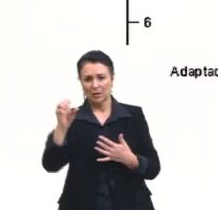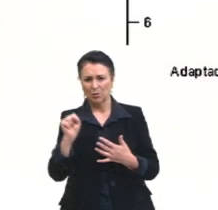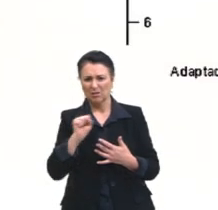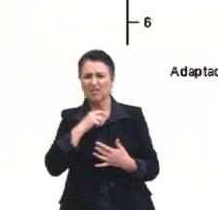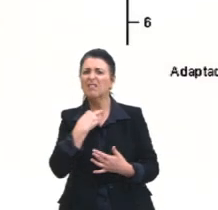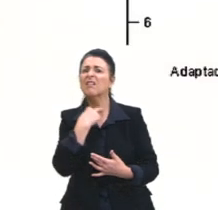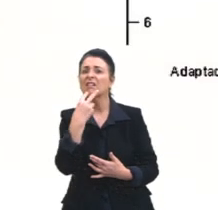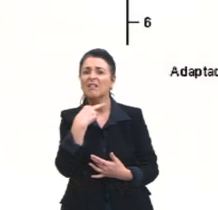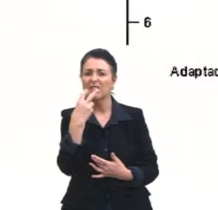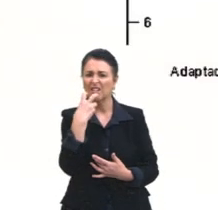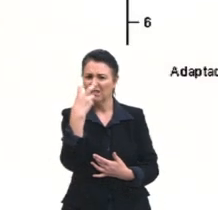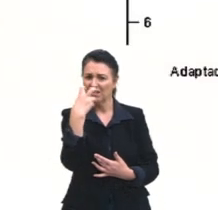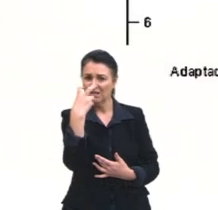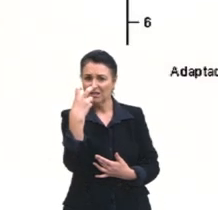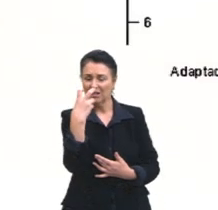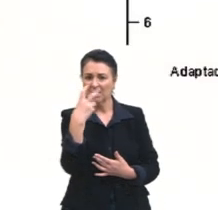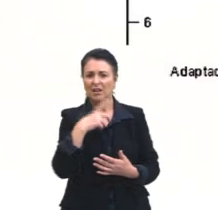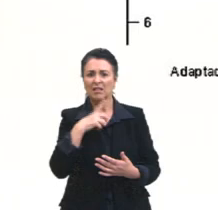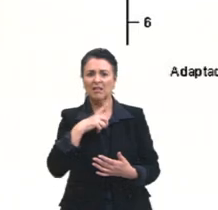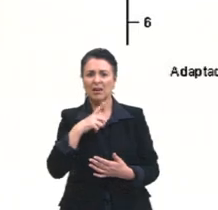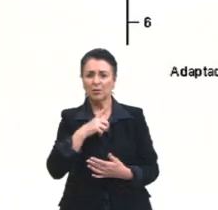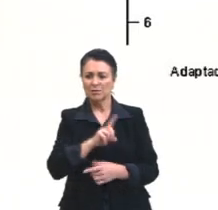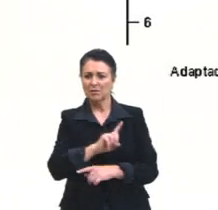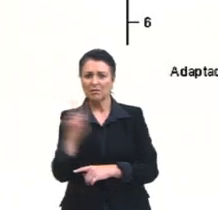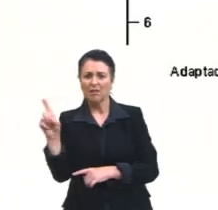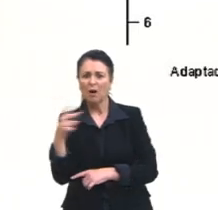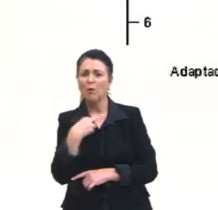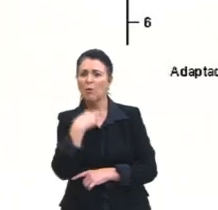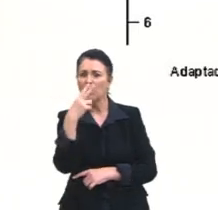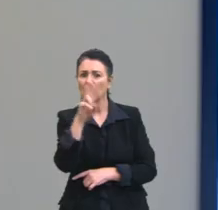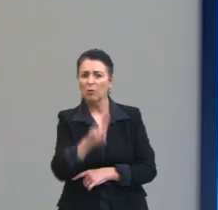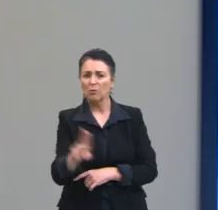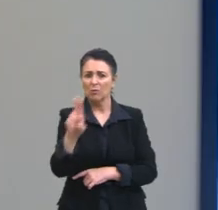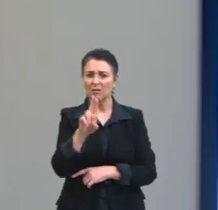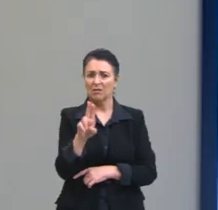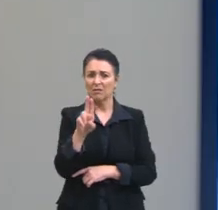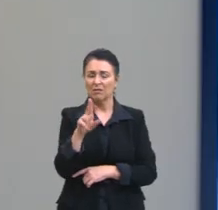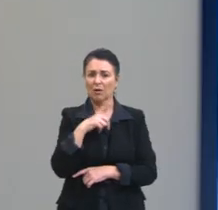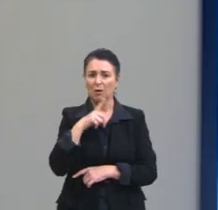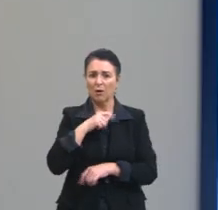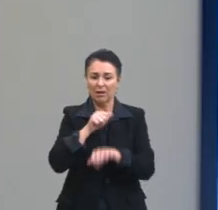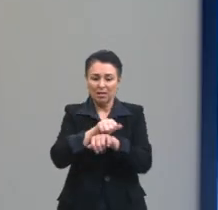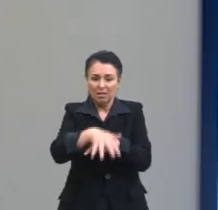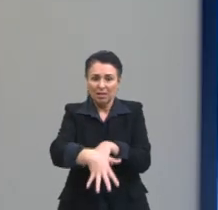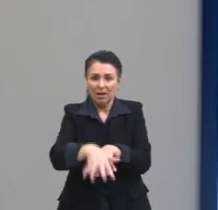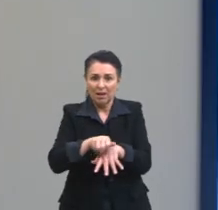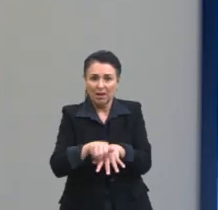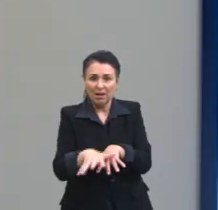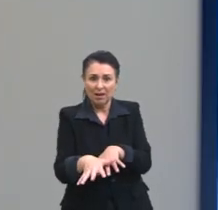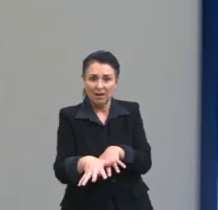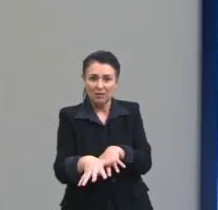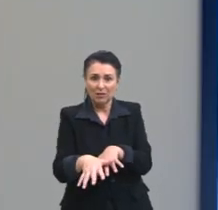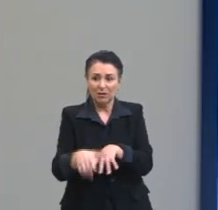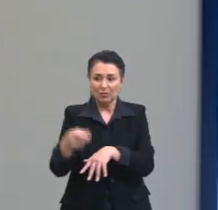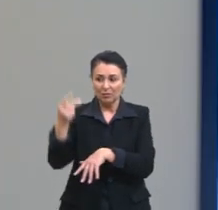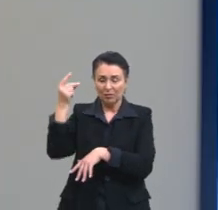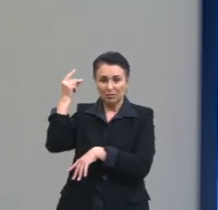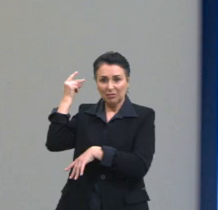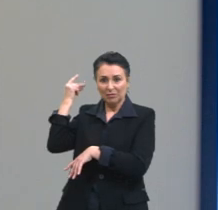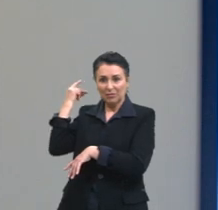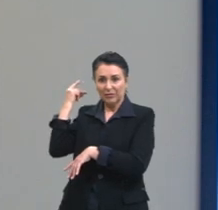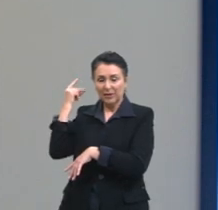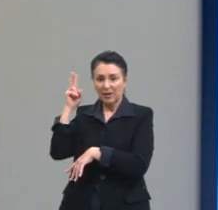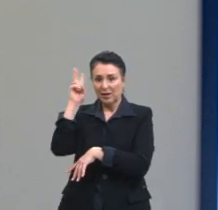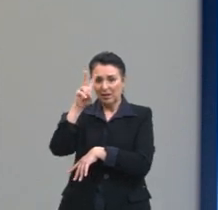surgiram depois dos não medidores olhem lá de novo na árvore filogenética Lembrando que os